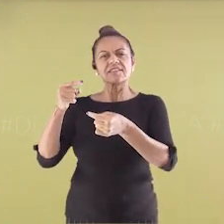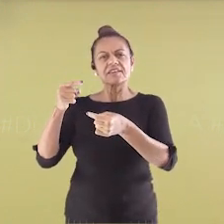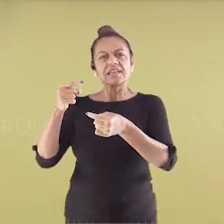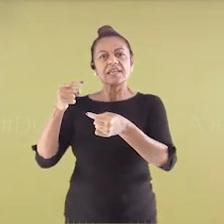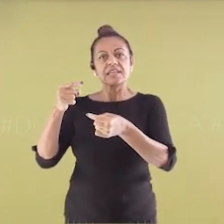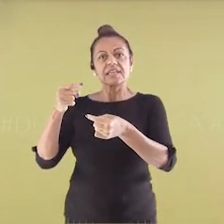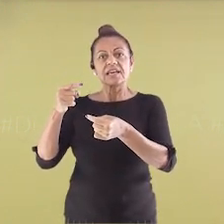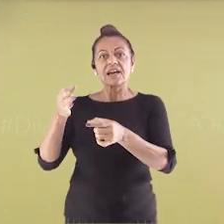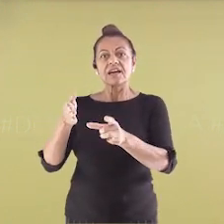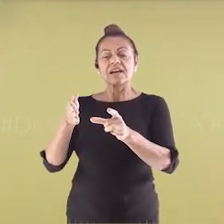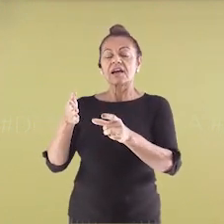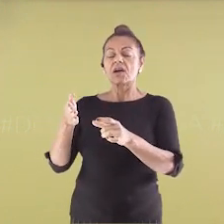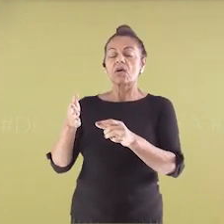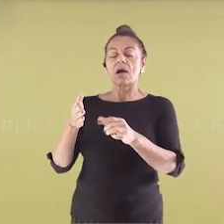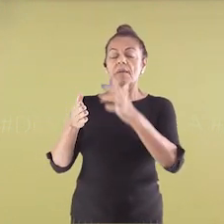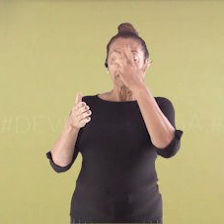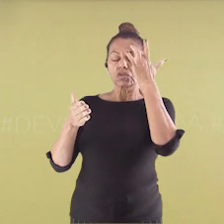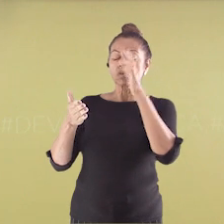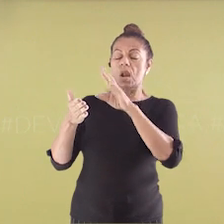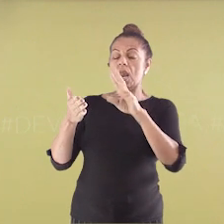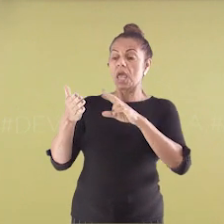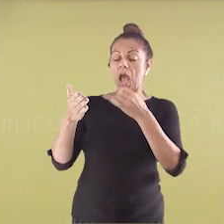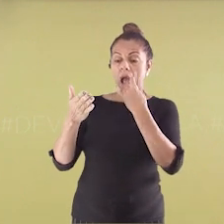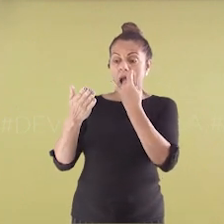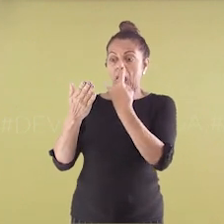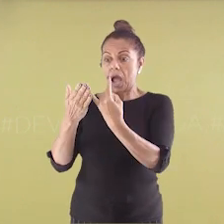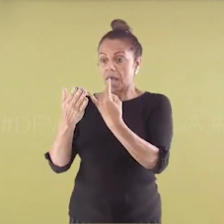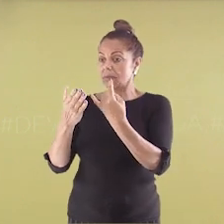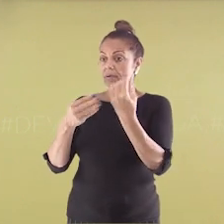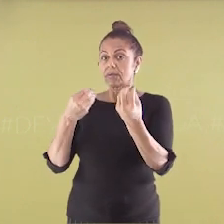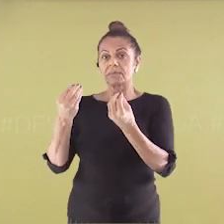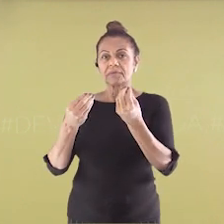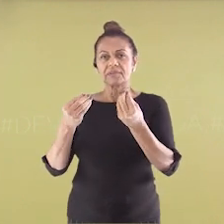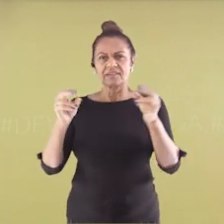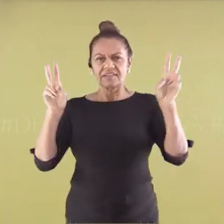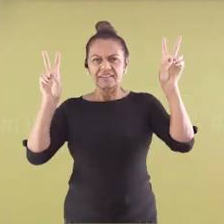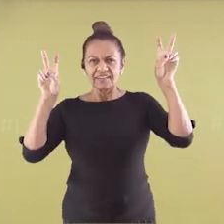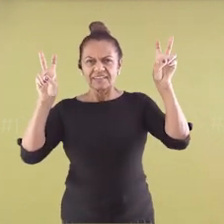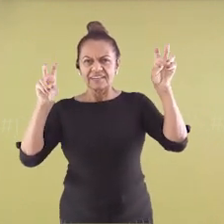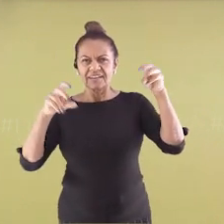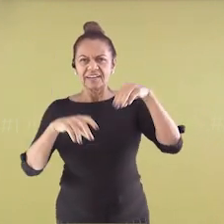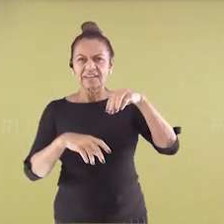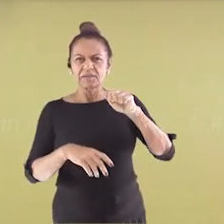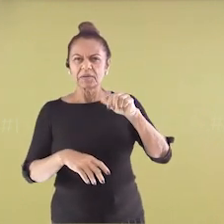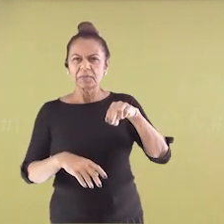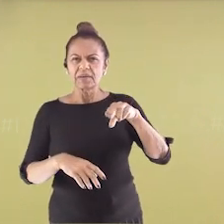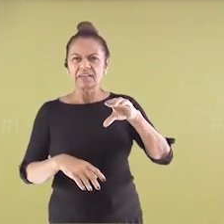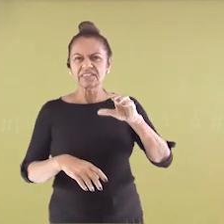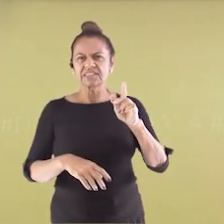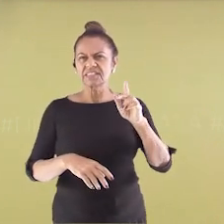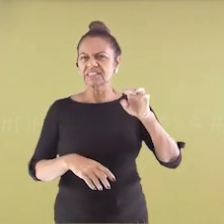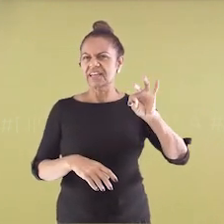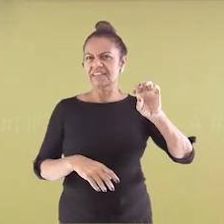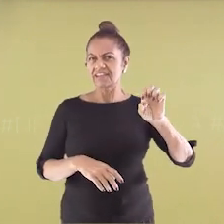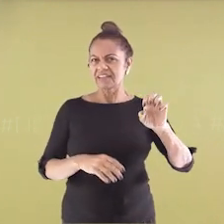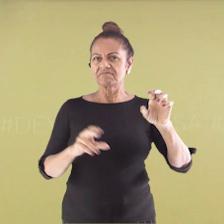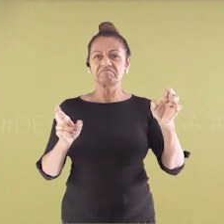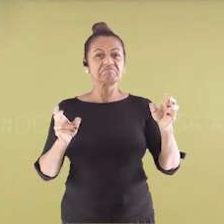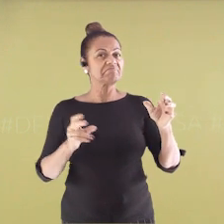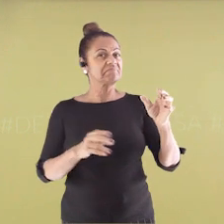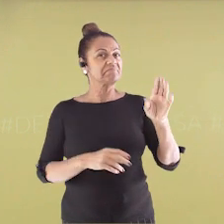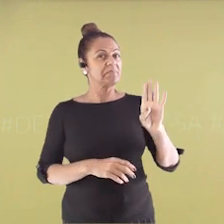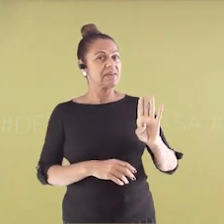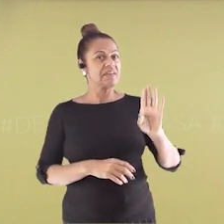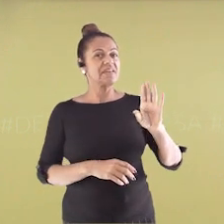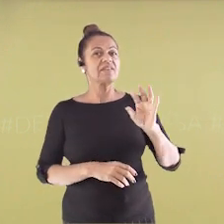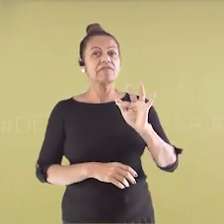textos presentes na capa que chamam a atenção do leitor para a notícia em destaque? Letra A, manchete.